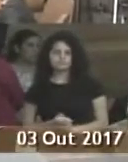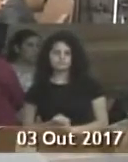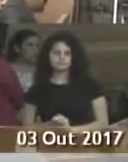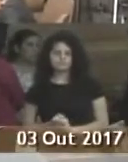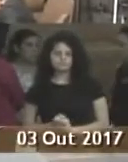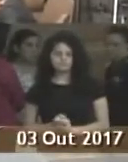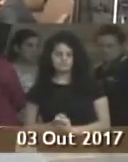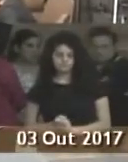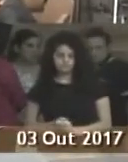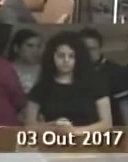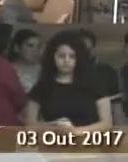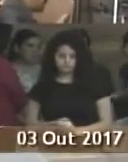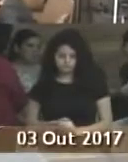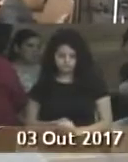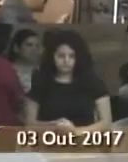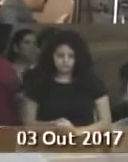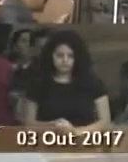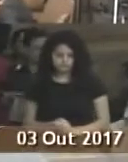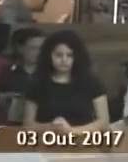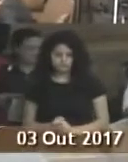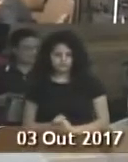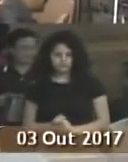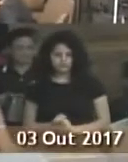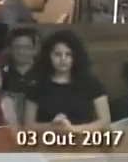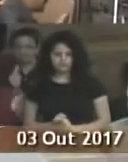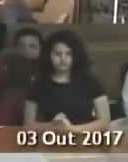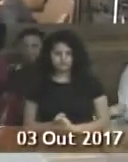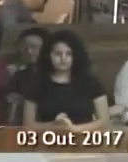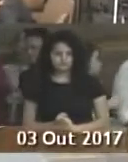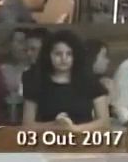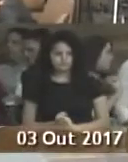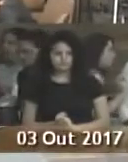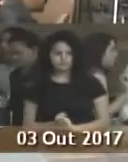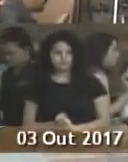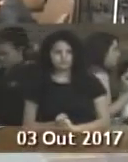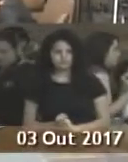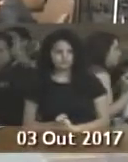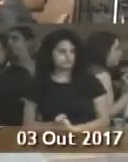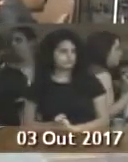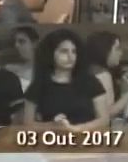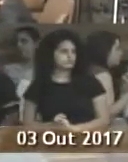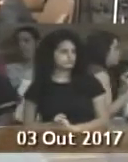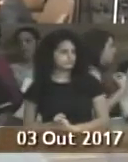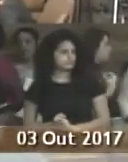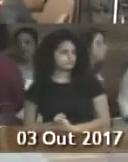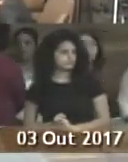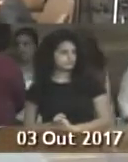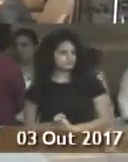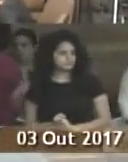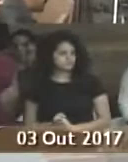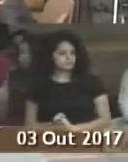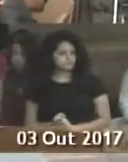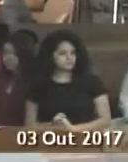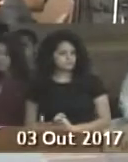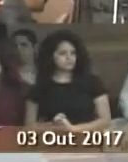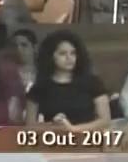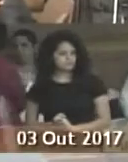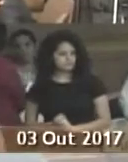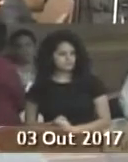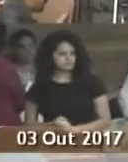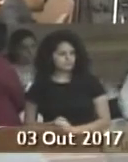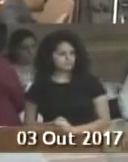51. Ok. Só para fazer um comunicado aqui, eu, no meu horário de expediente, acabei que